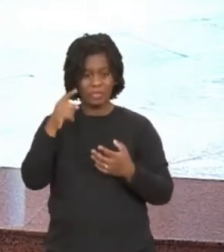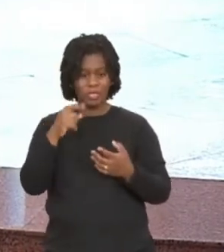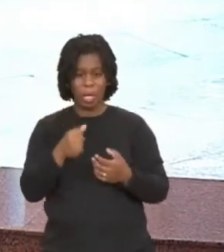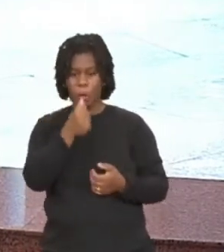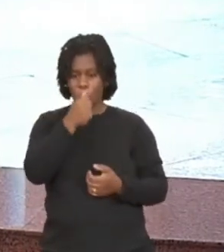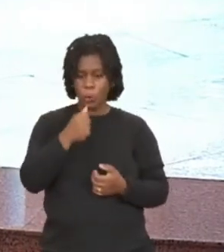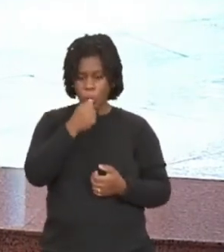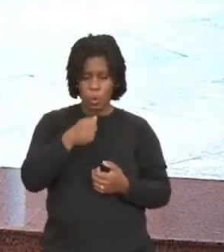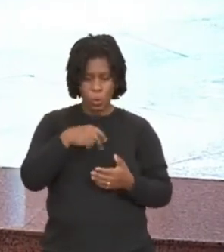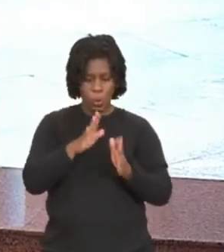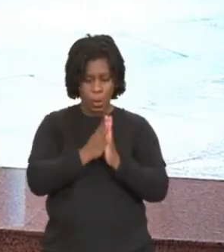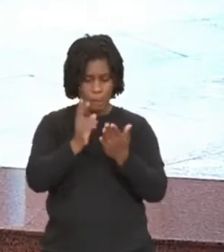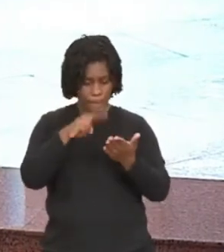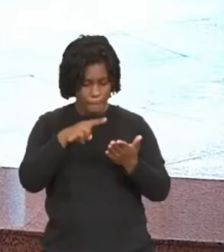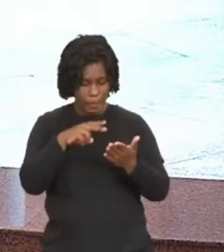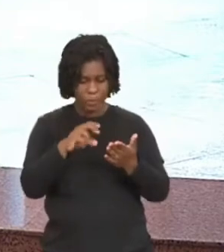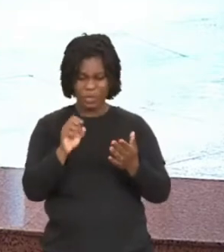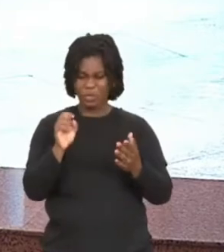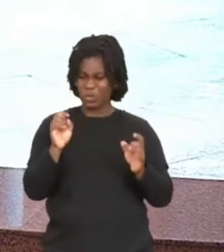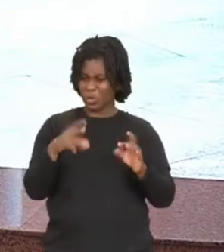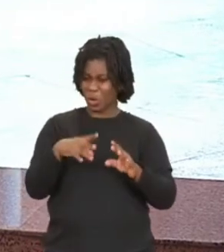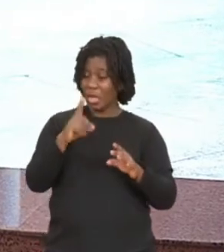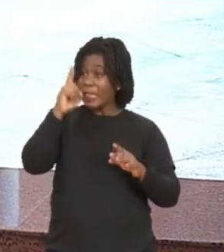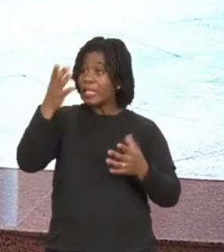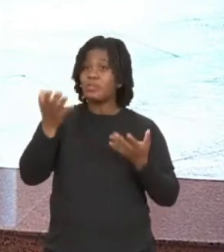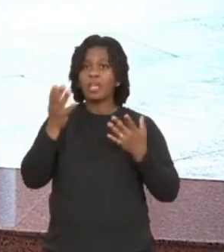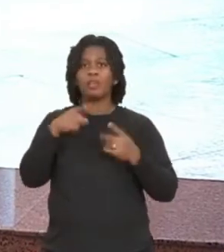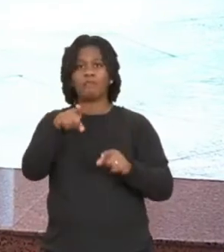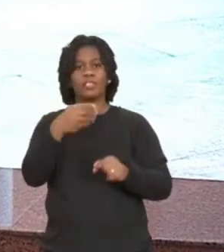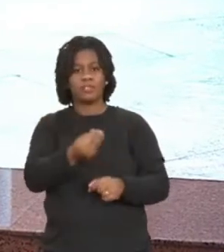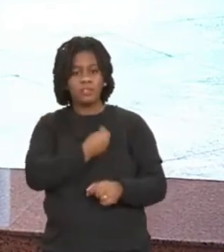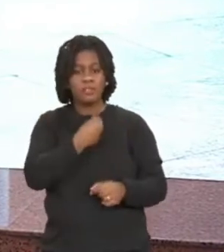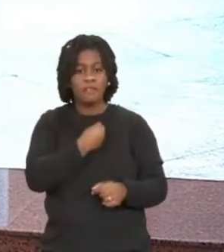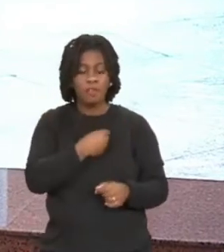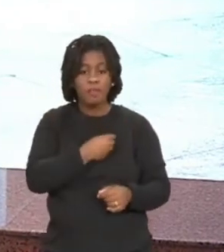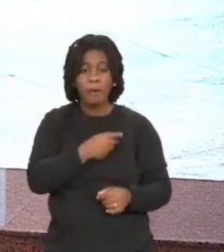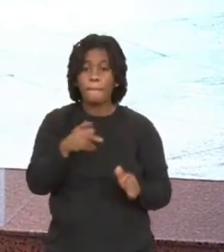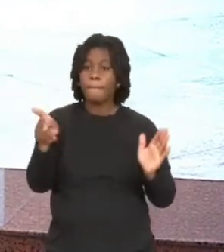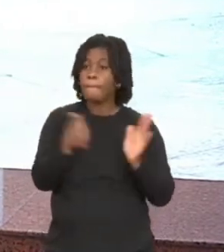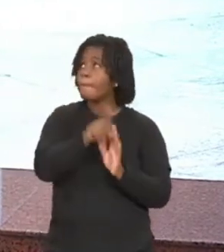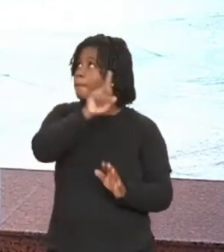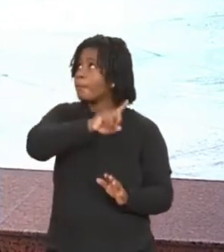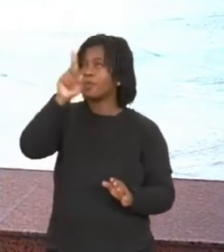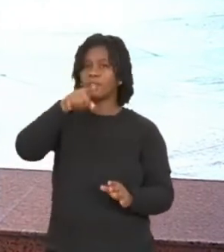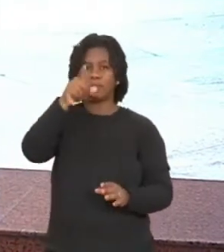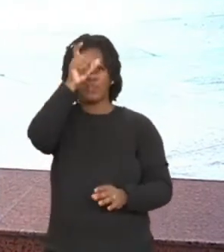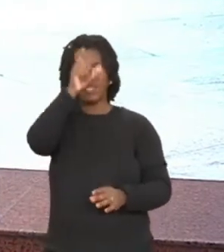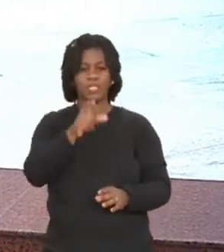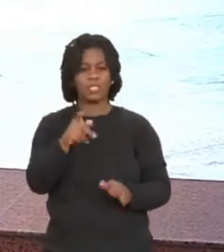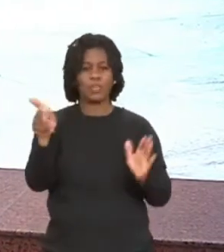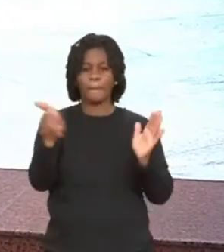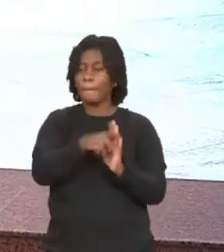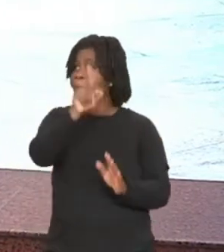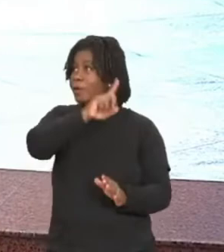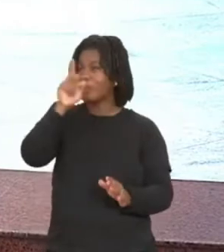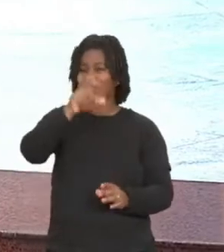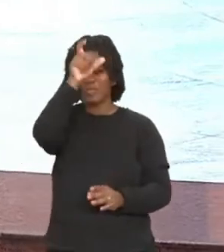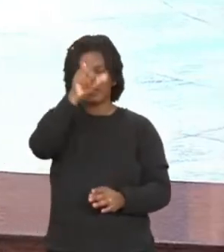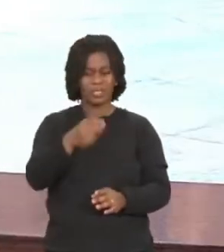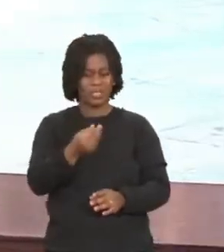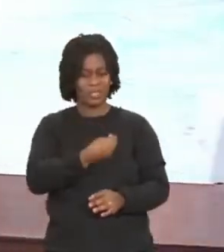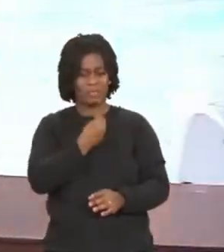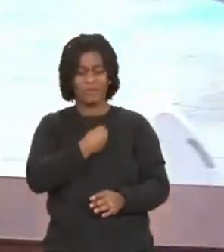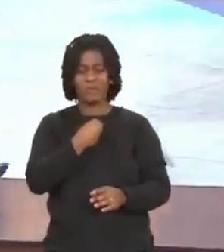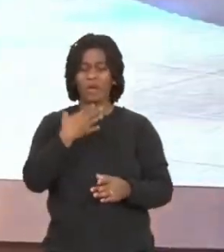ore mais. Não é só isso que Deus quer. Deus quer que você viva para Ele, que você seja dEle, que você viva